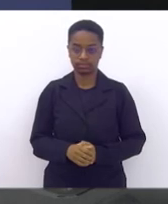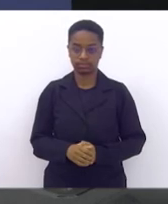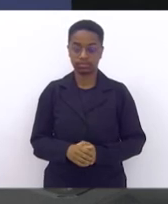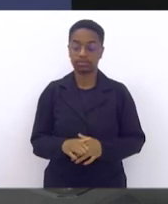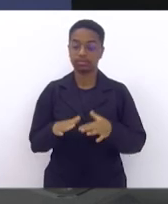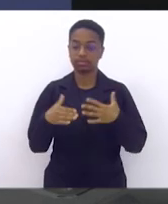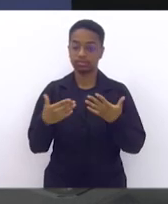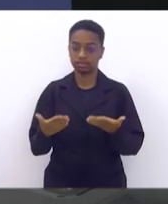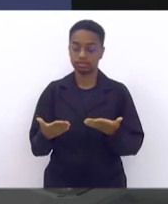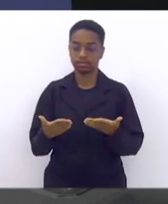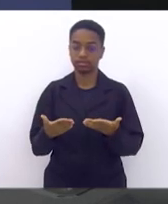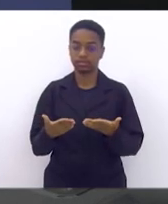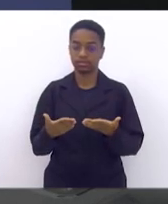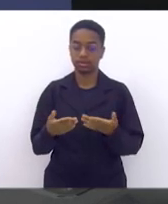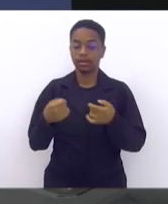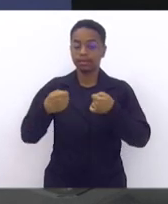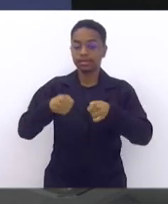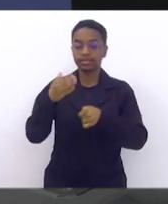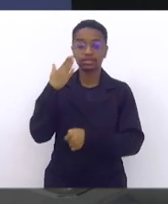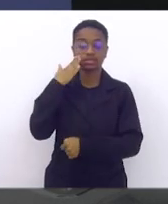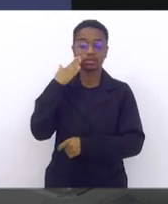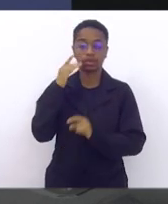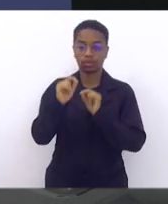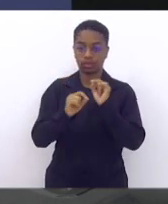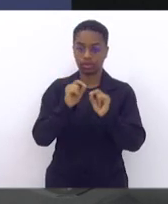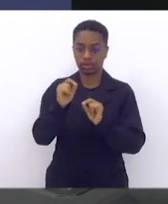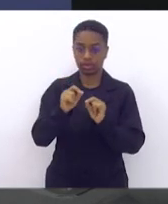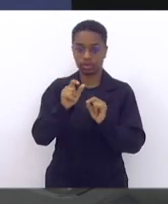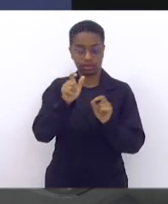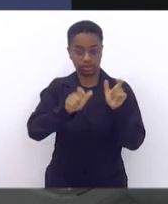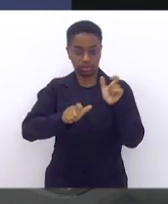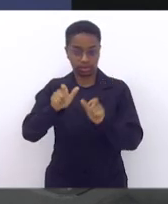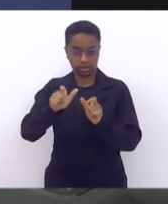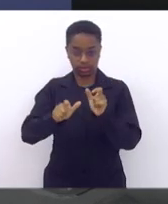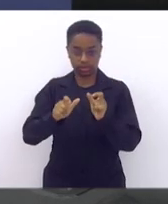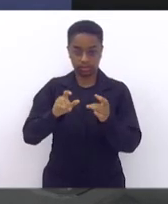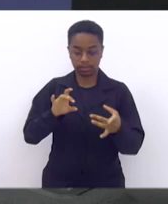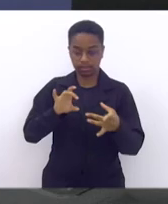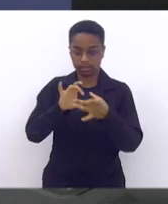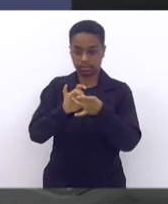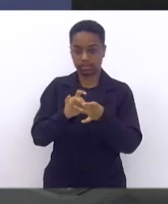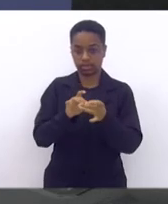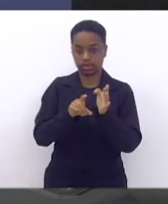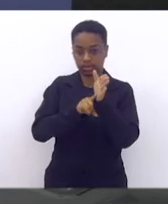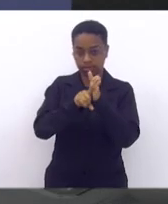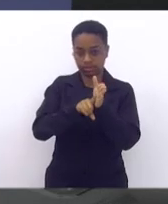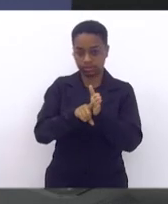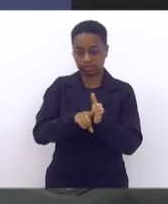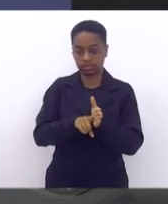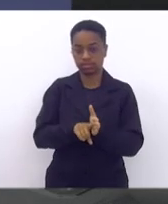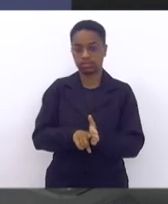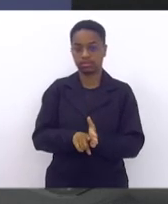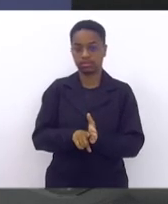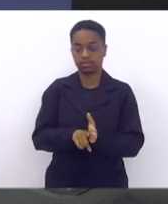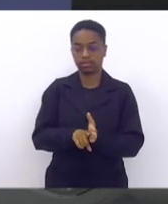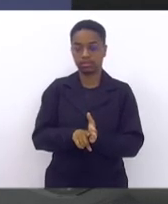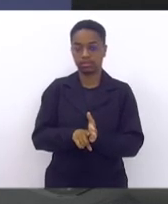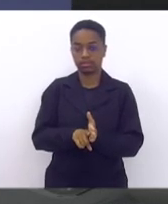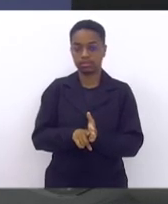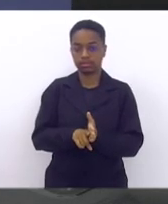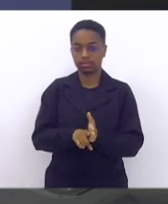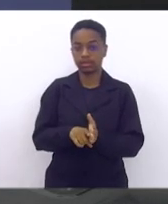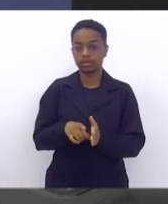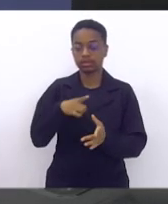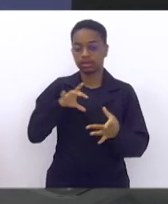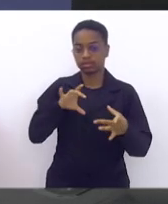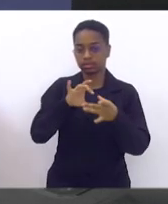E aí, o que é importante saber? Aqueles que ficam mais próximos à investigação, eles estão muito mais